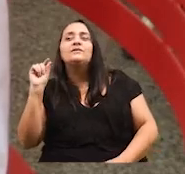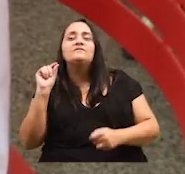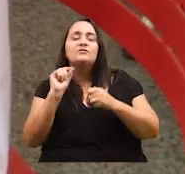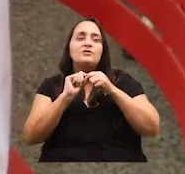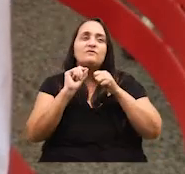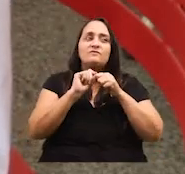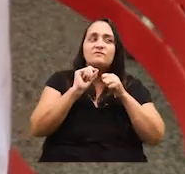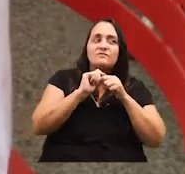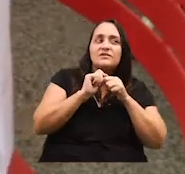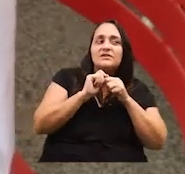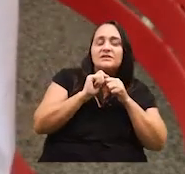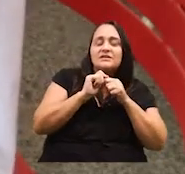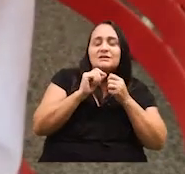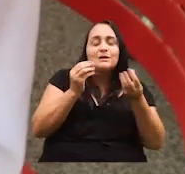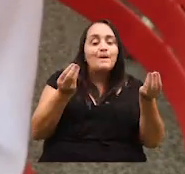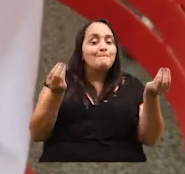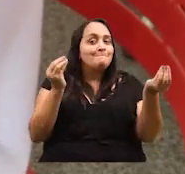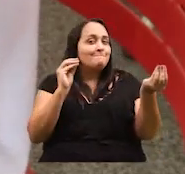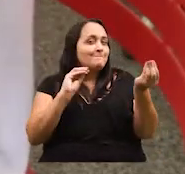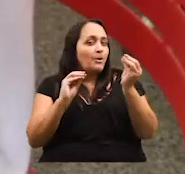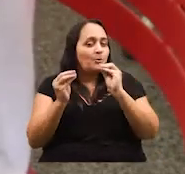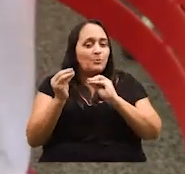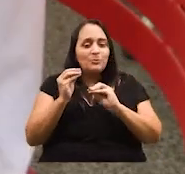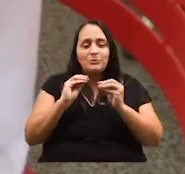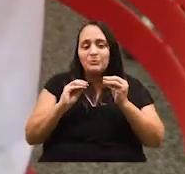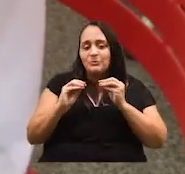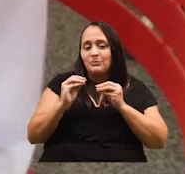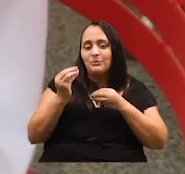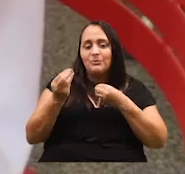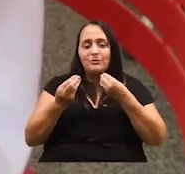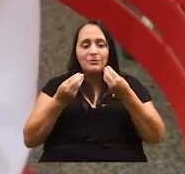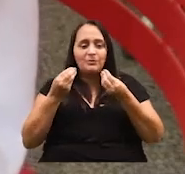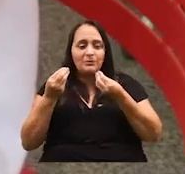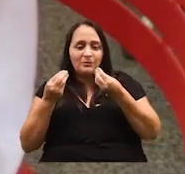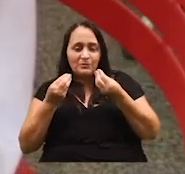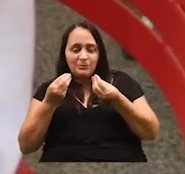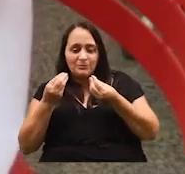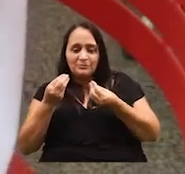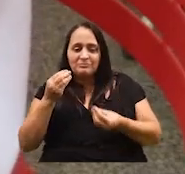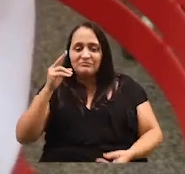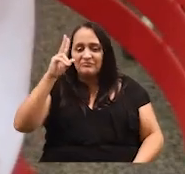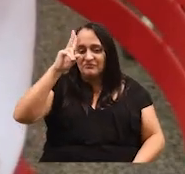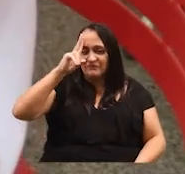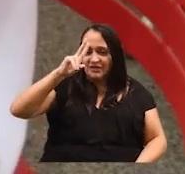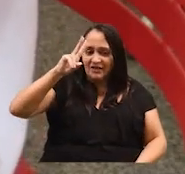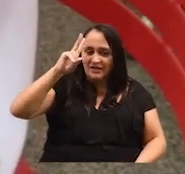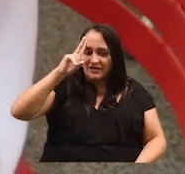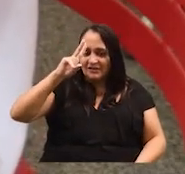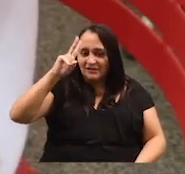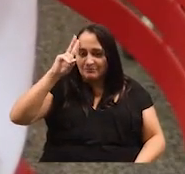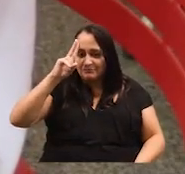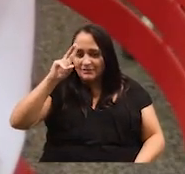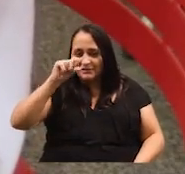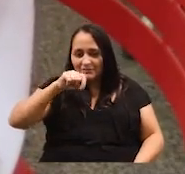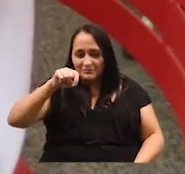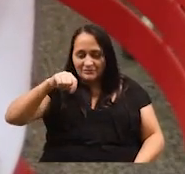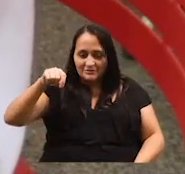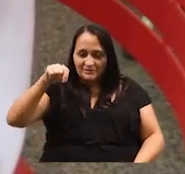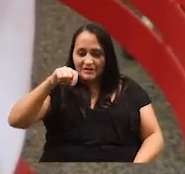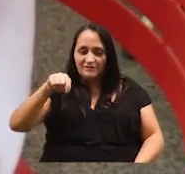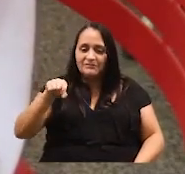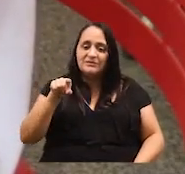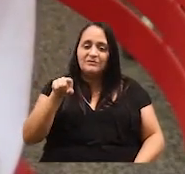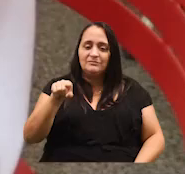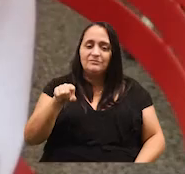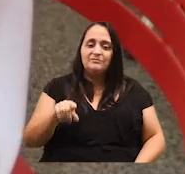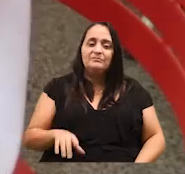aonde? Depois fiz o quê? Entende? Então, vai lembrando e escrevendo aí junto com o Fernando. Vou